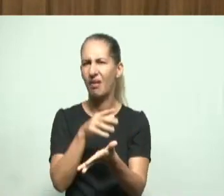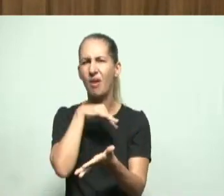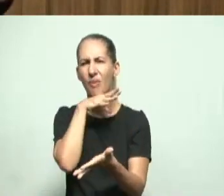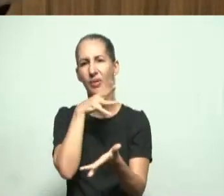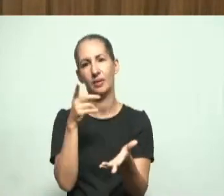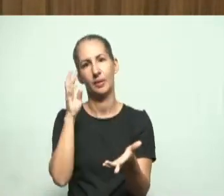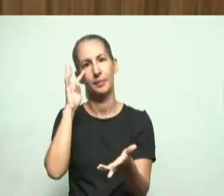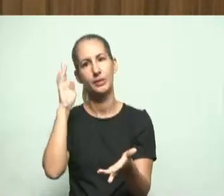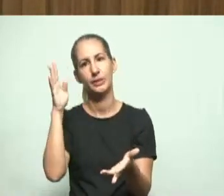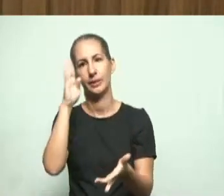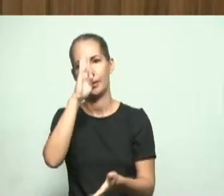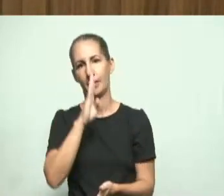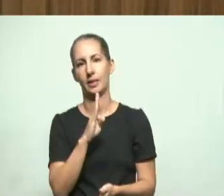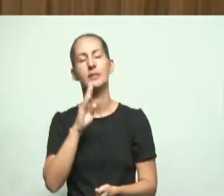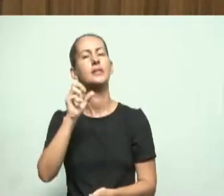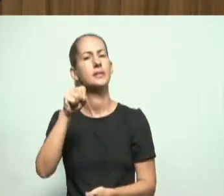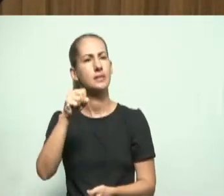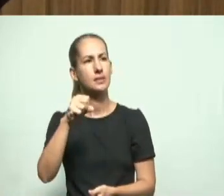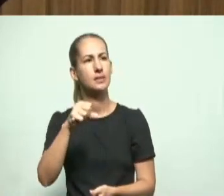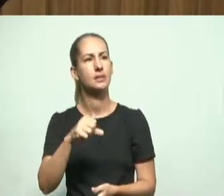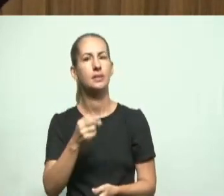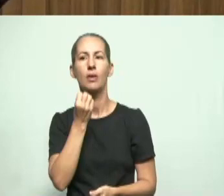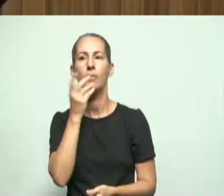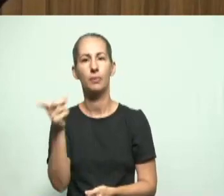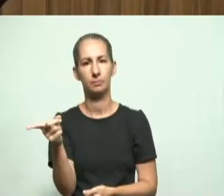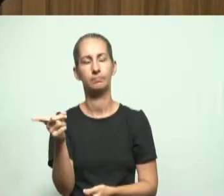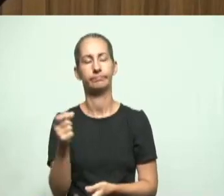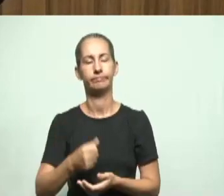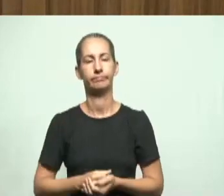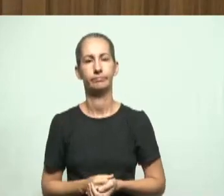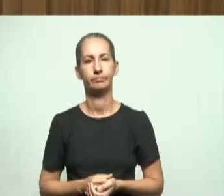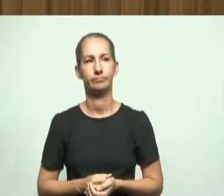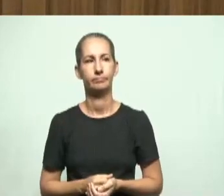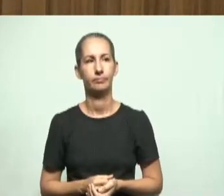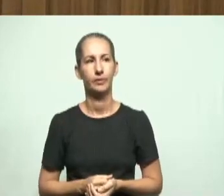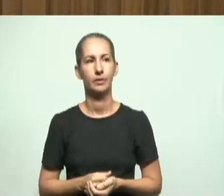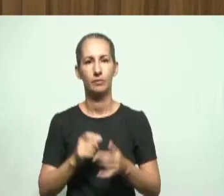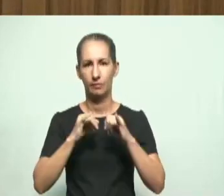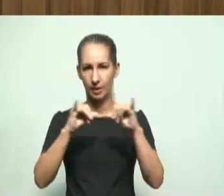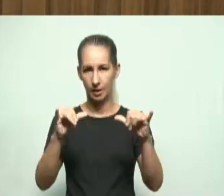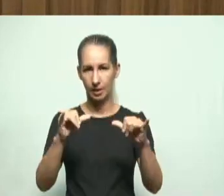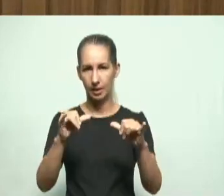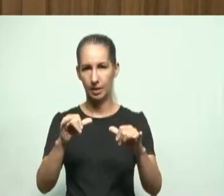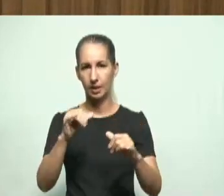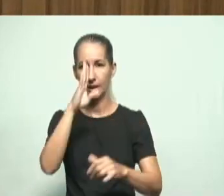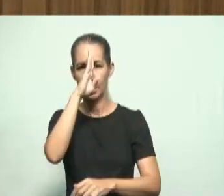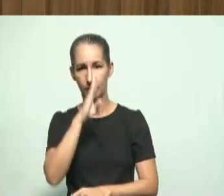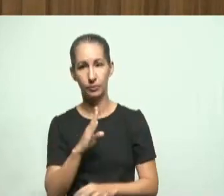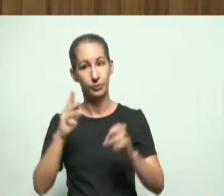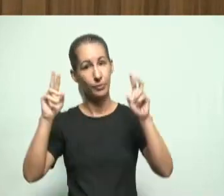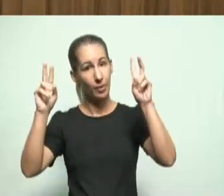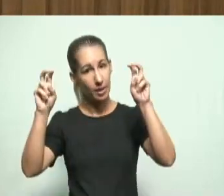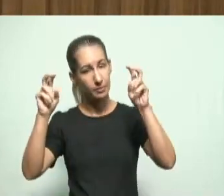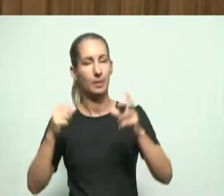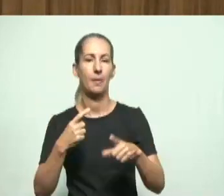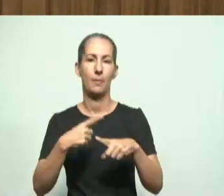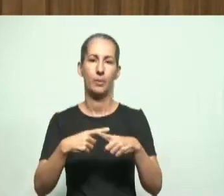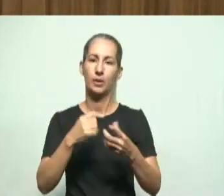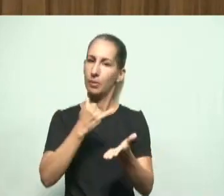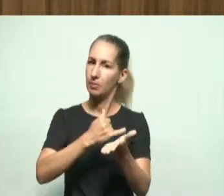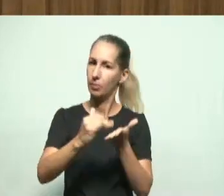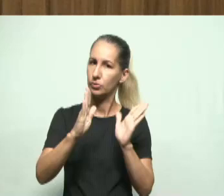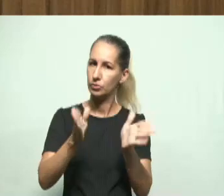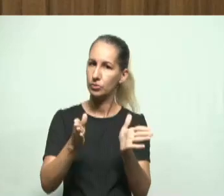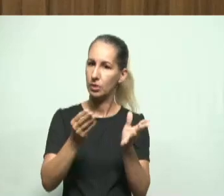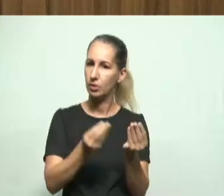imagine, gratuito. Sim, gratuito é o que presta. Eu vou dizer a você, gratuito, entre aspas, né? Porque o imposto já existe,